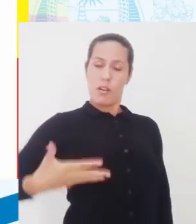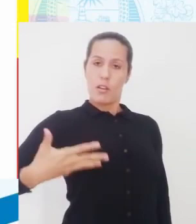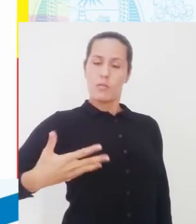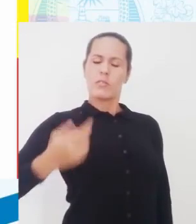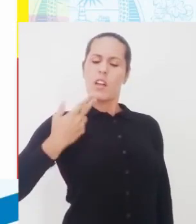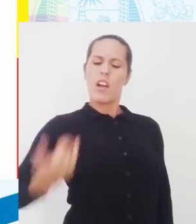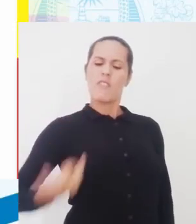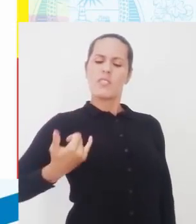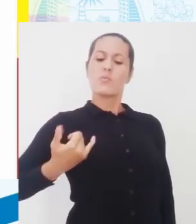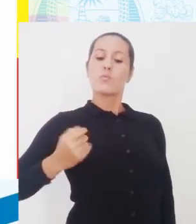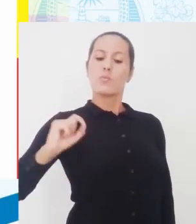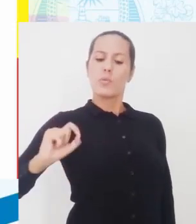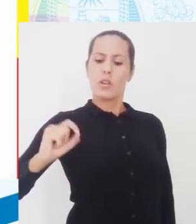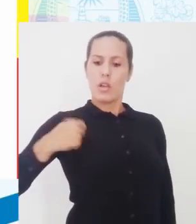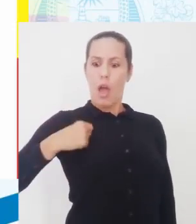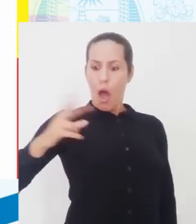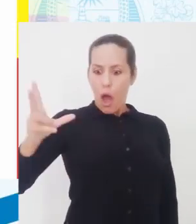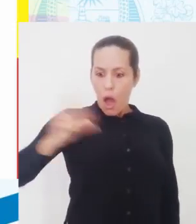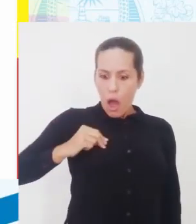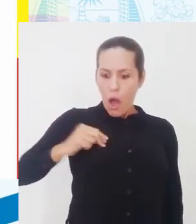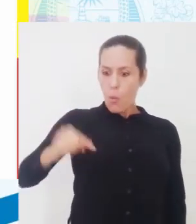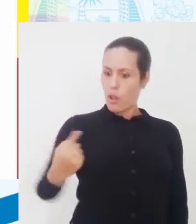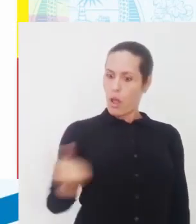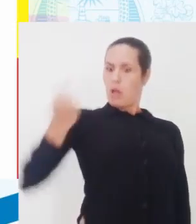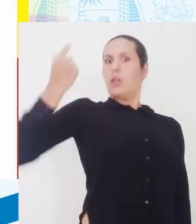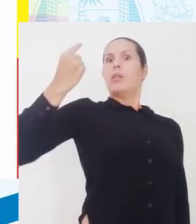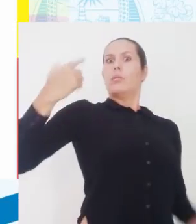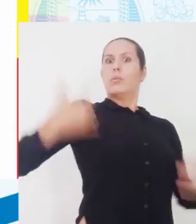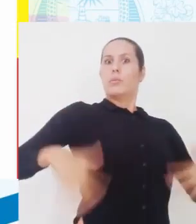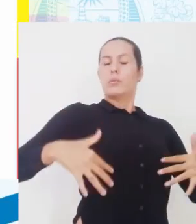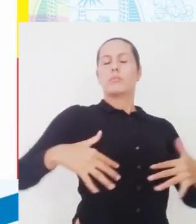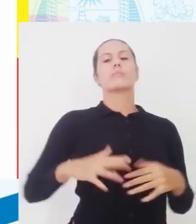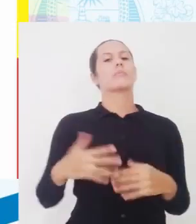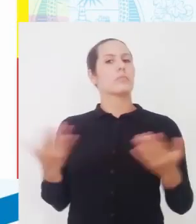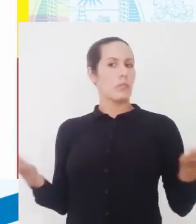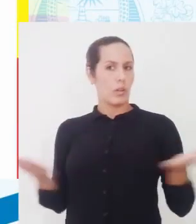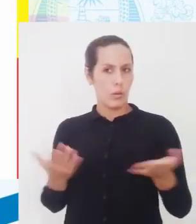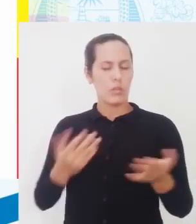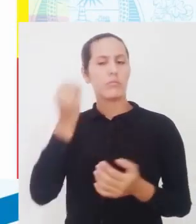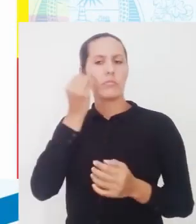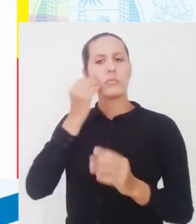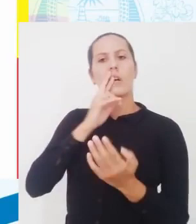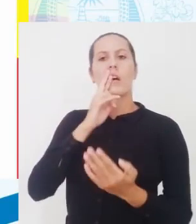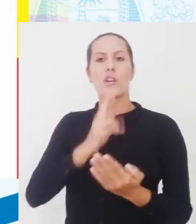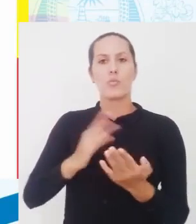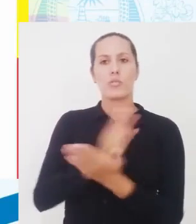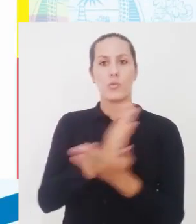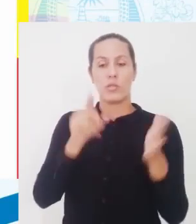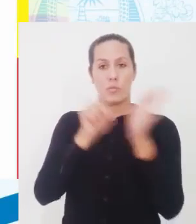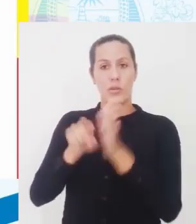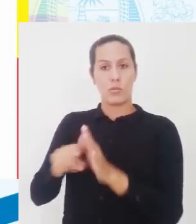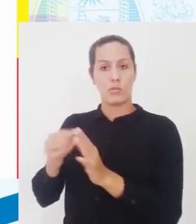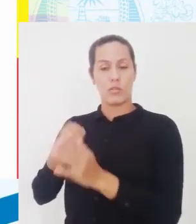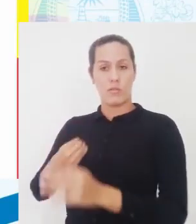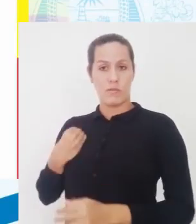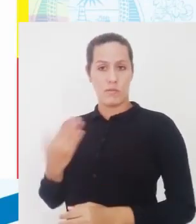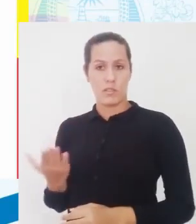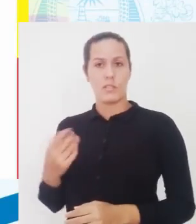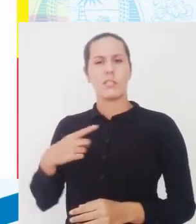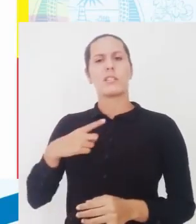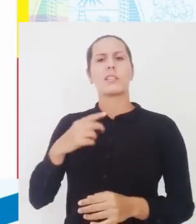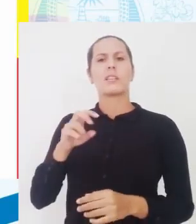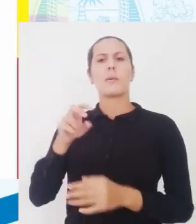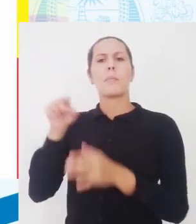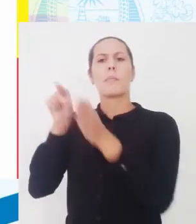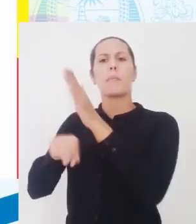do chão, ia dizer com certeza, minha nossa, que grandão. Então agora a gente vai tentar responder algumas questões que estão aparecendo para